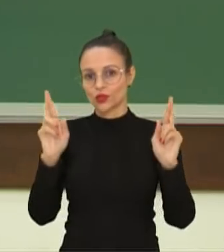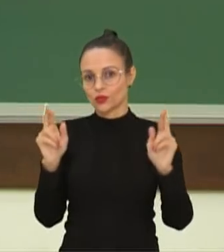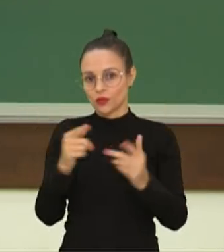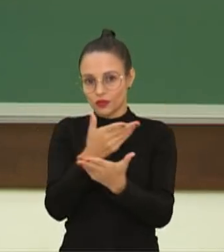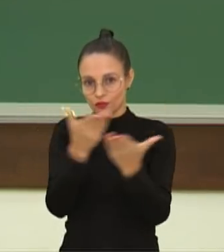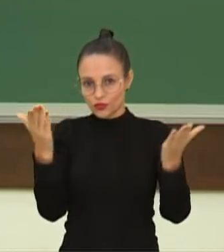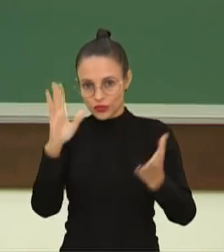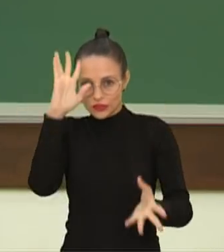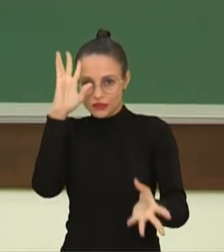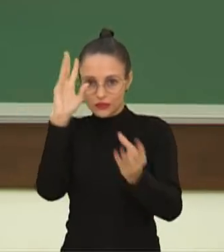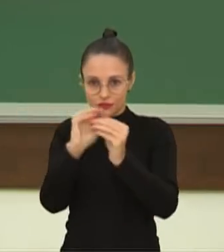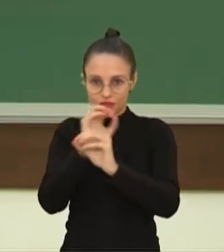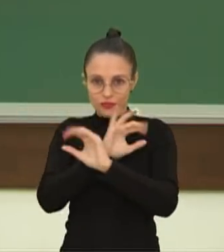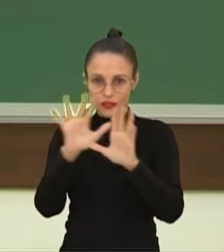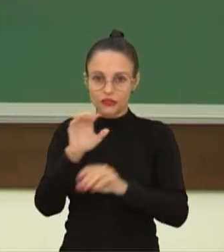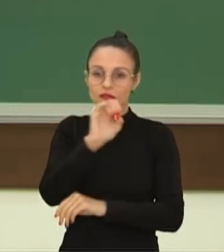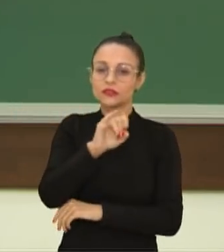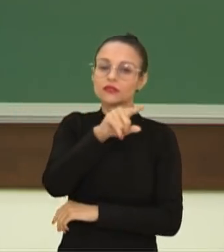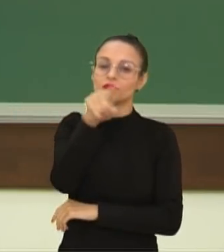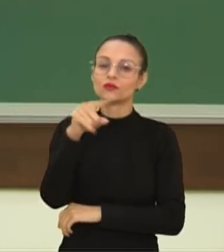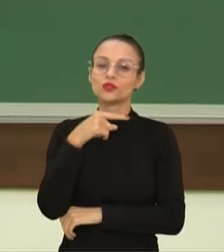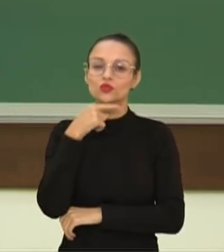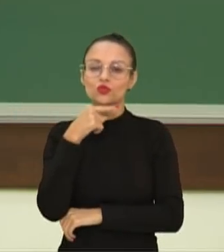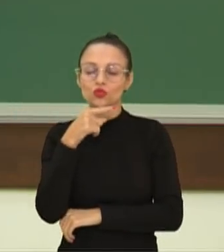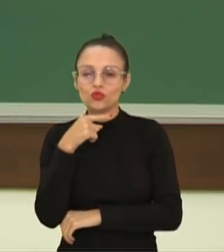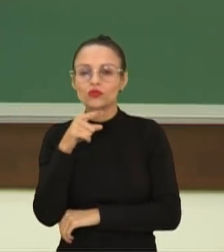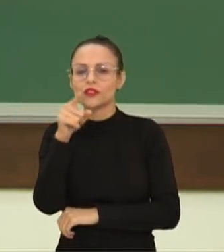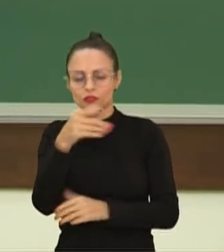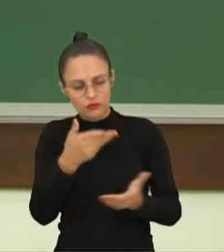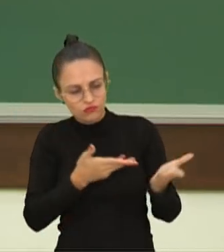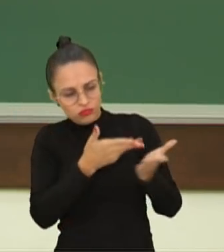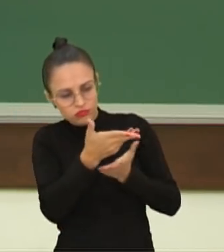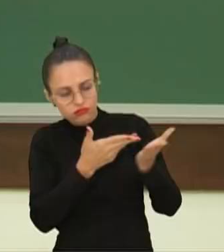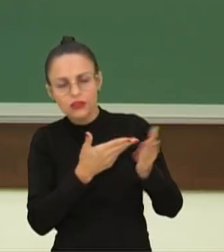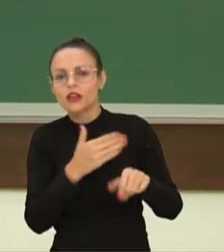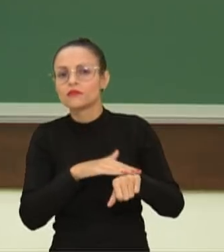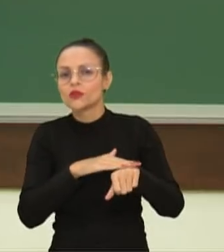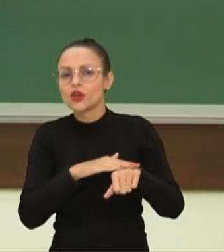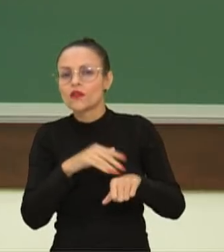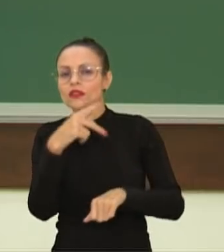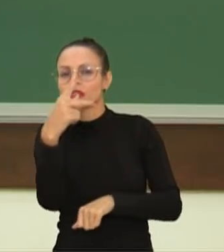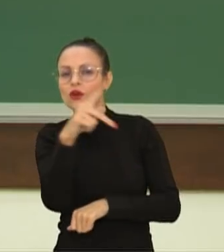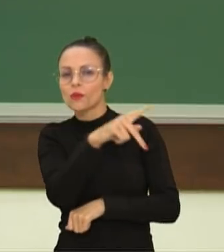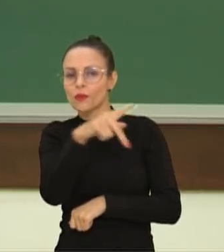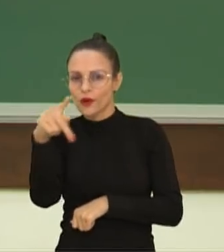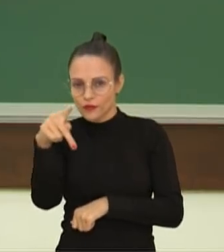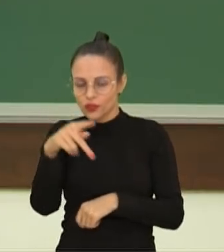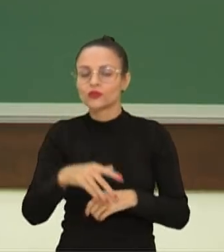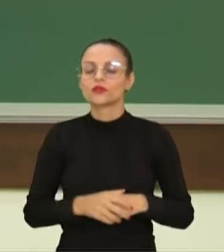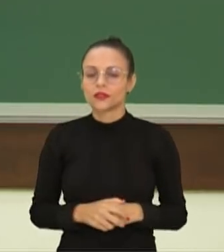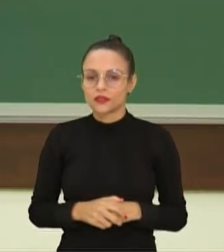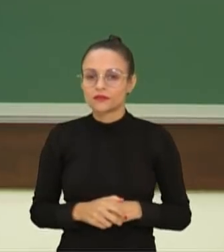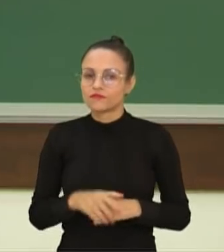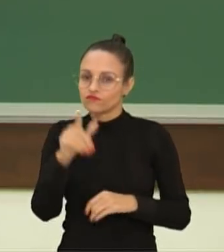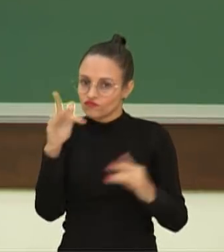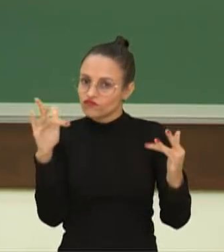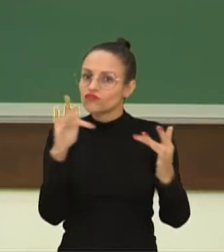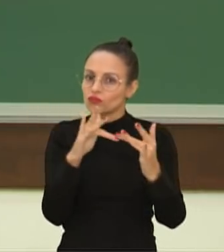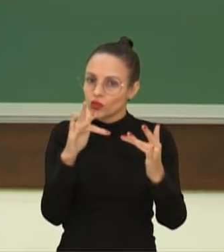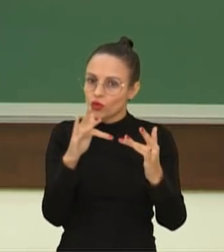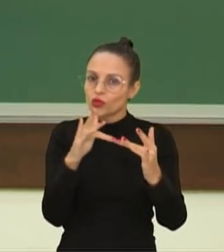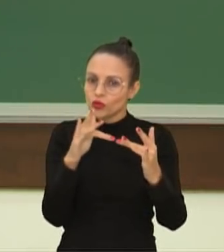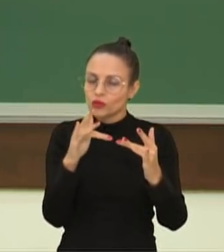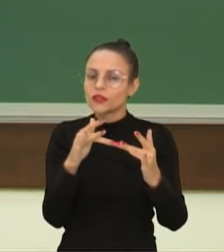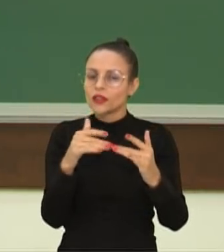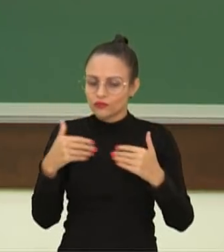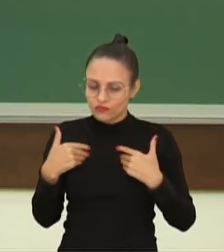tenha entendido. Se ficou alguma dúvida, faz a interação com o seu professor, com a sua professora, tá? Entra em contato, né, com a